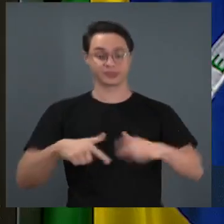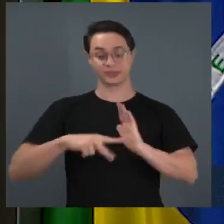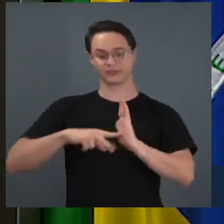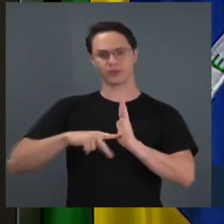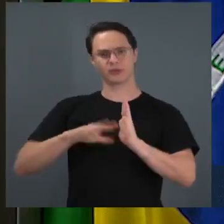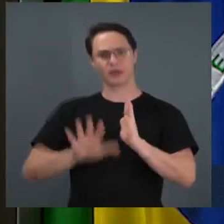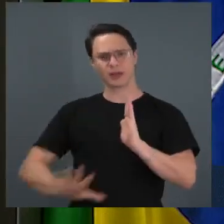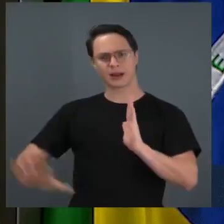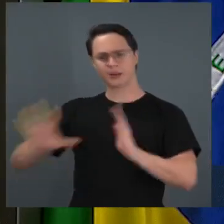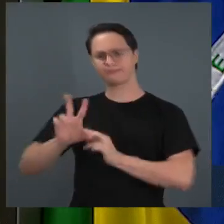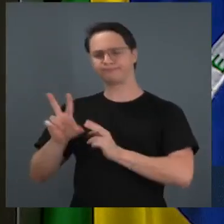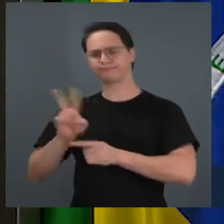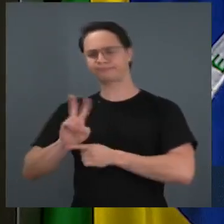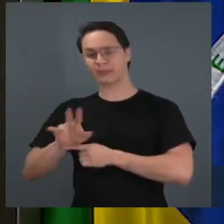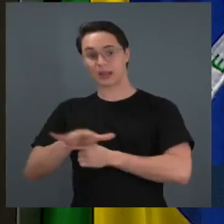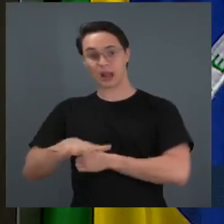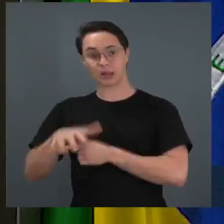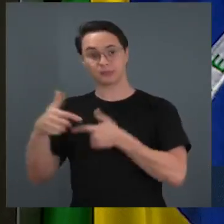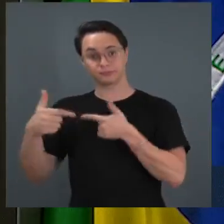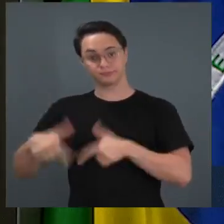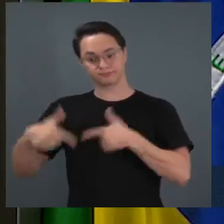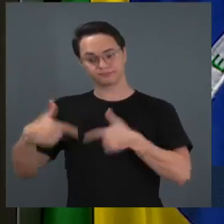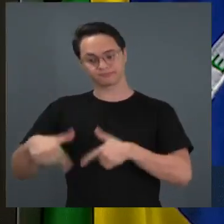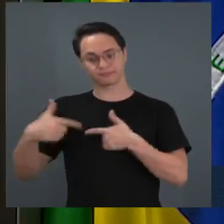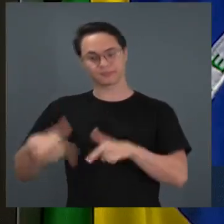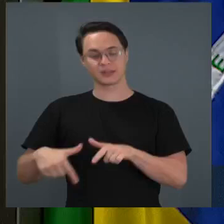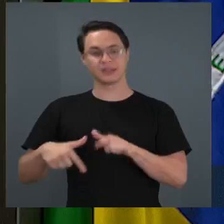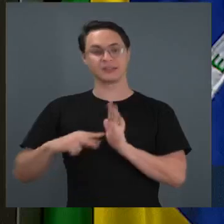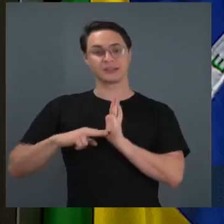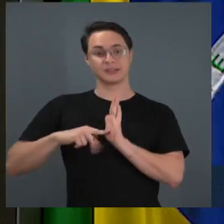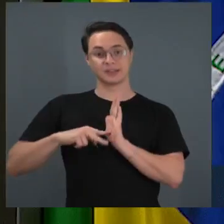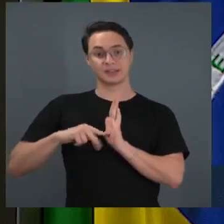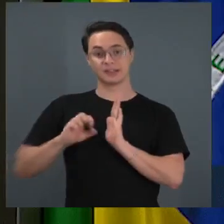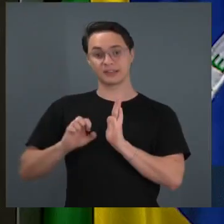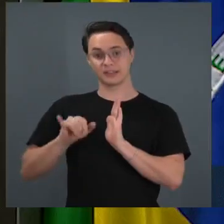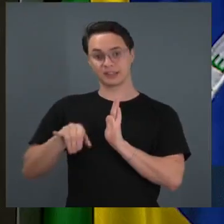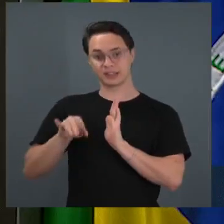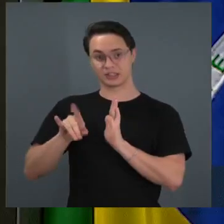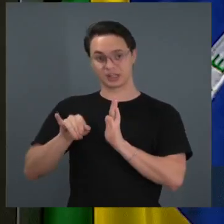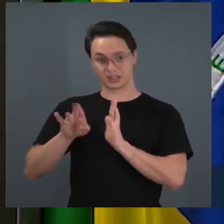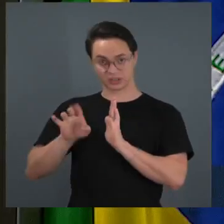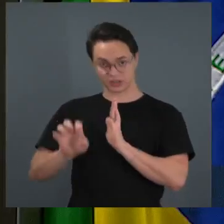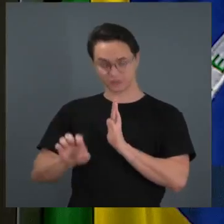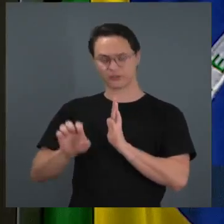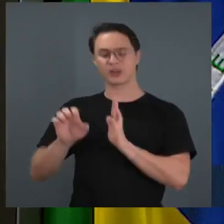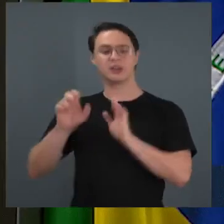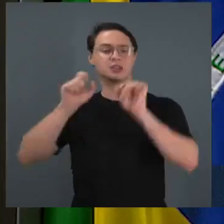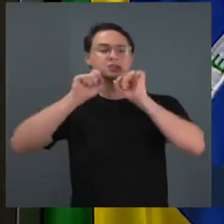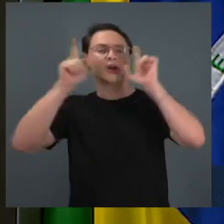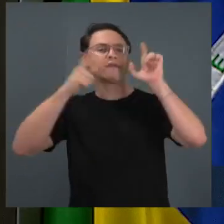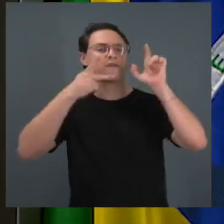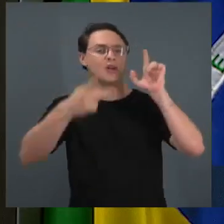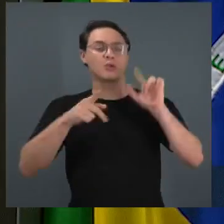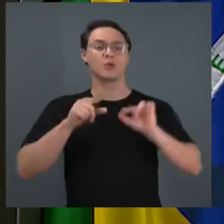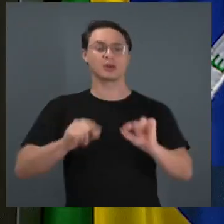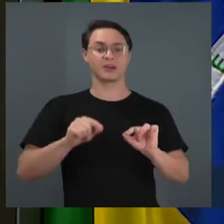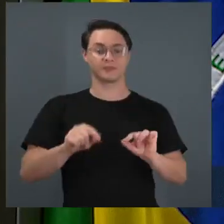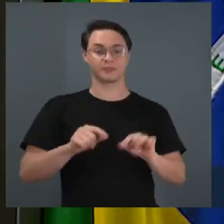Auditores Fiscais do Trabalho, SINAIT, destaca que a suspensão de processos